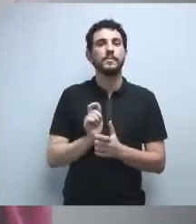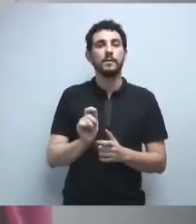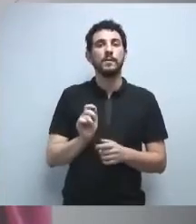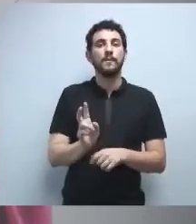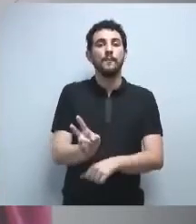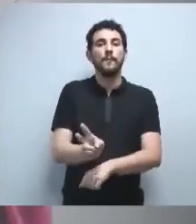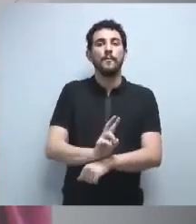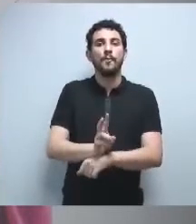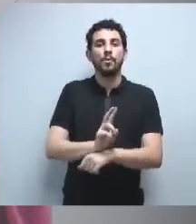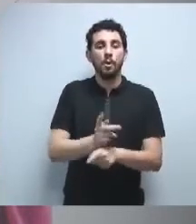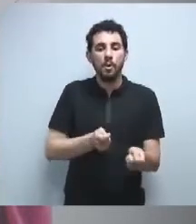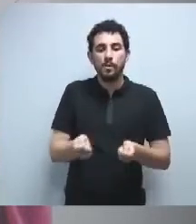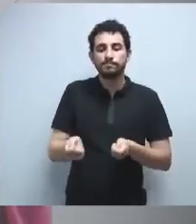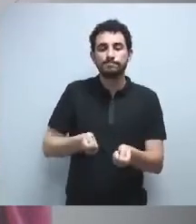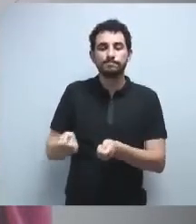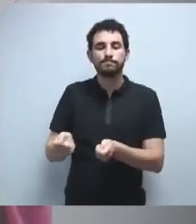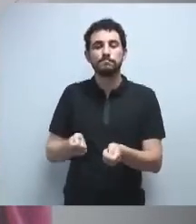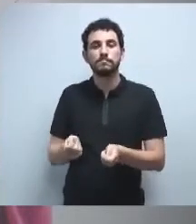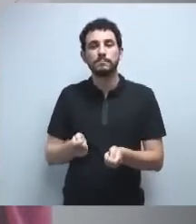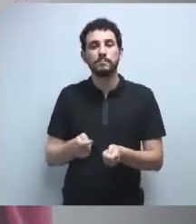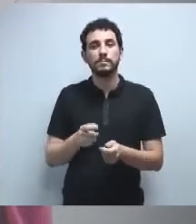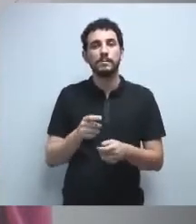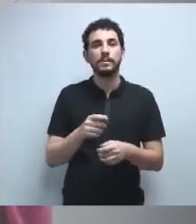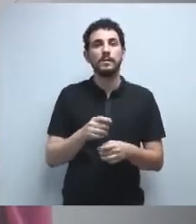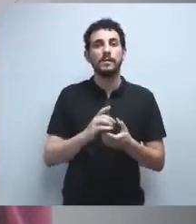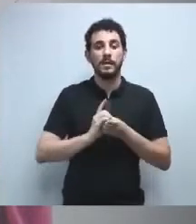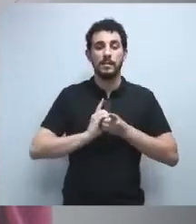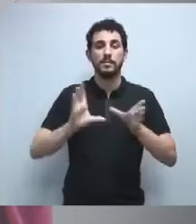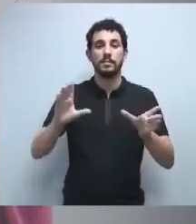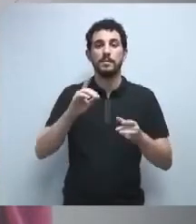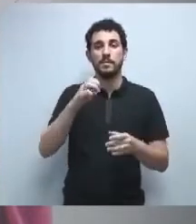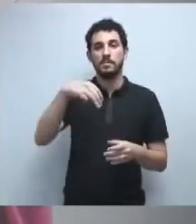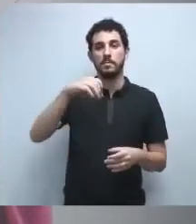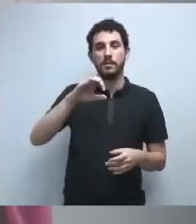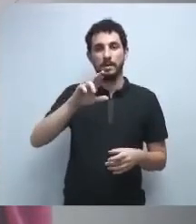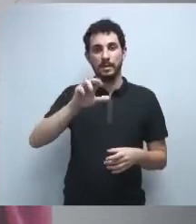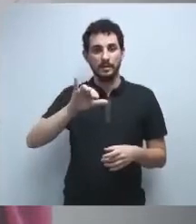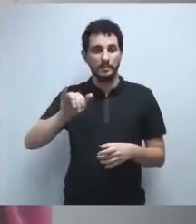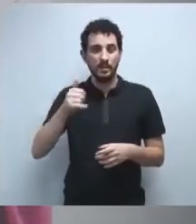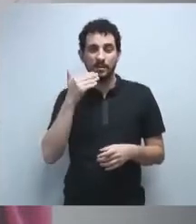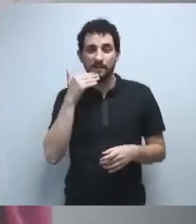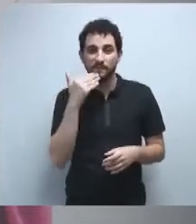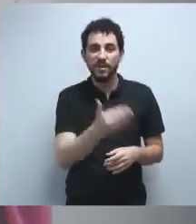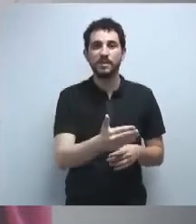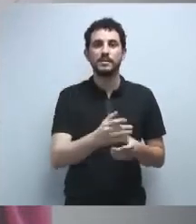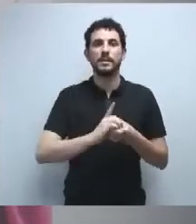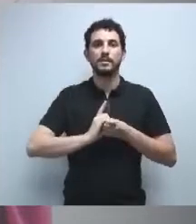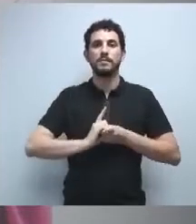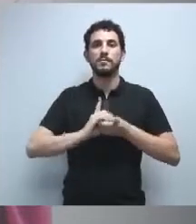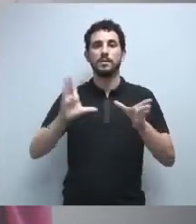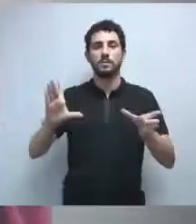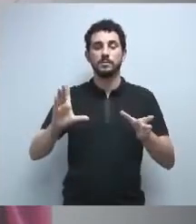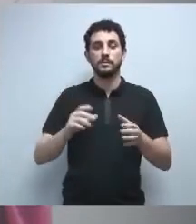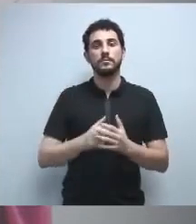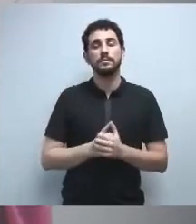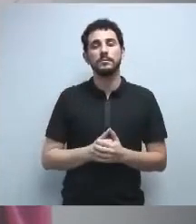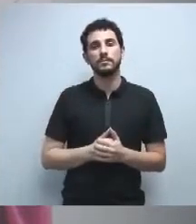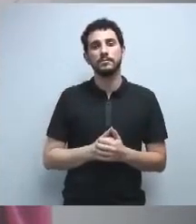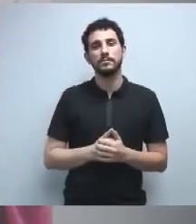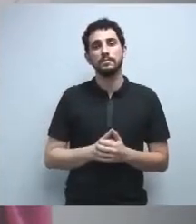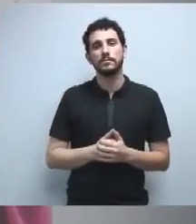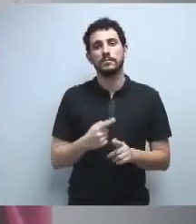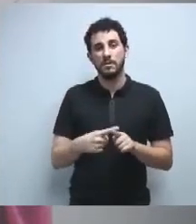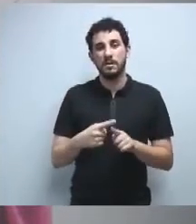controle da democracia na defesa da democracia porque